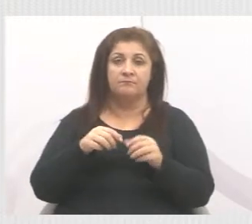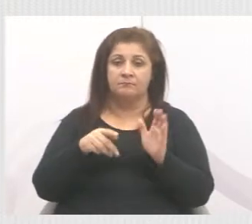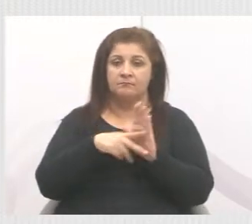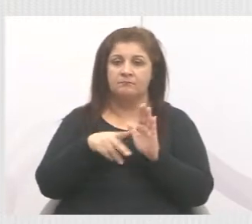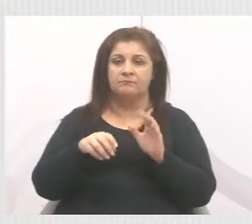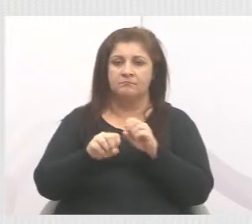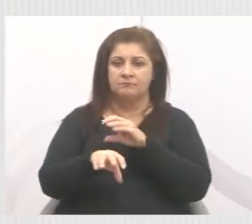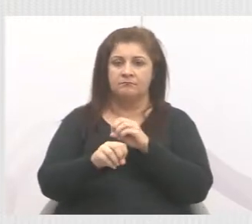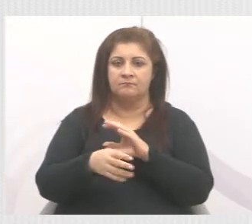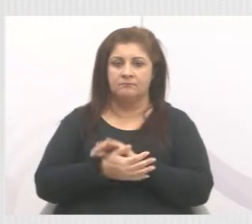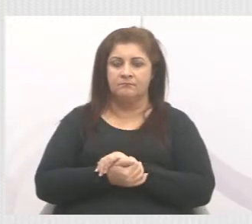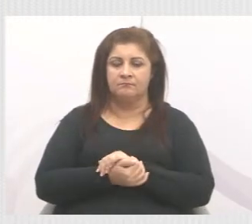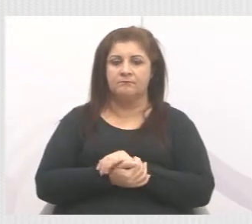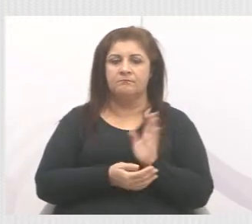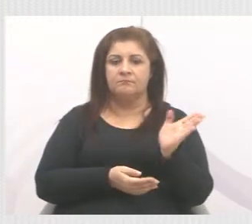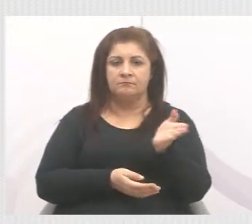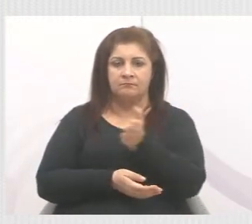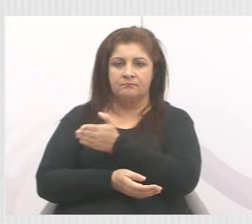favor.